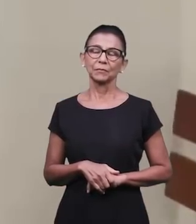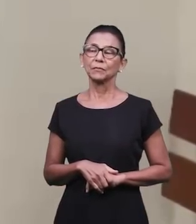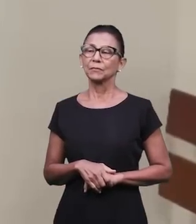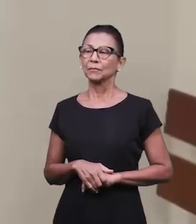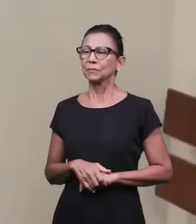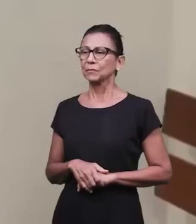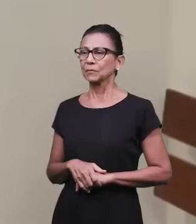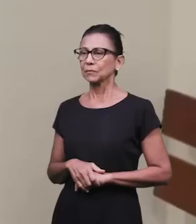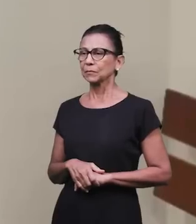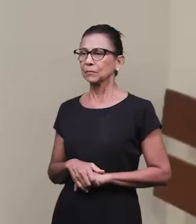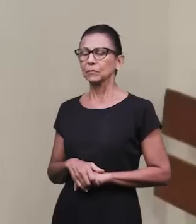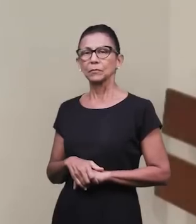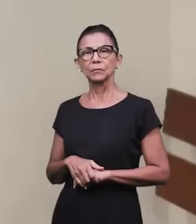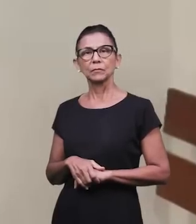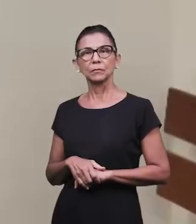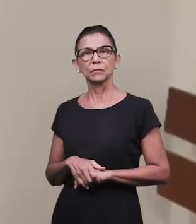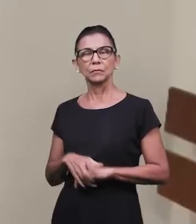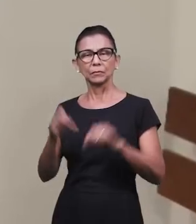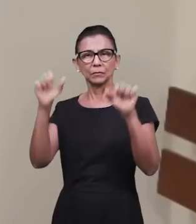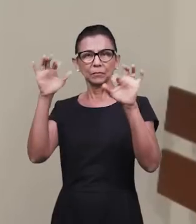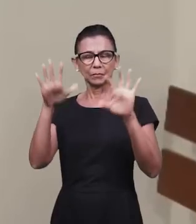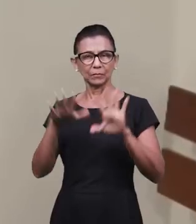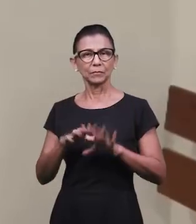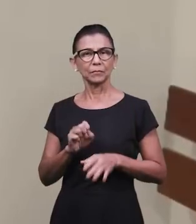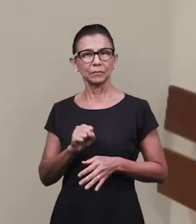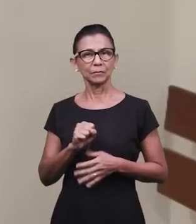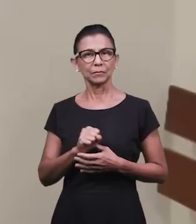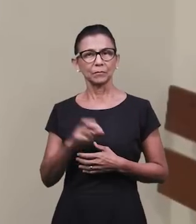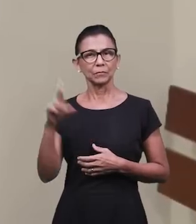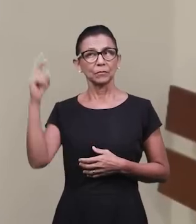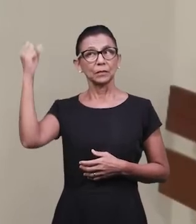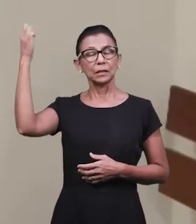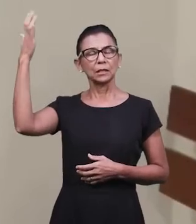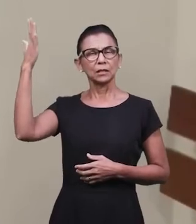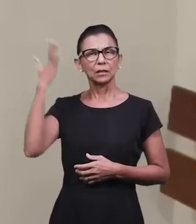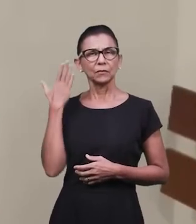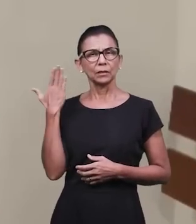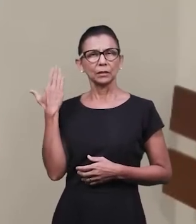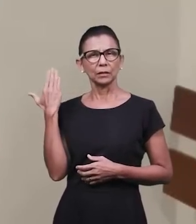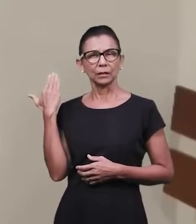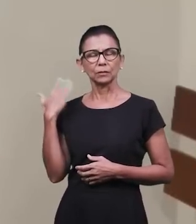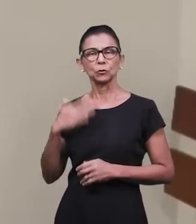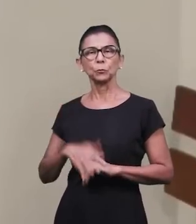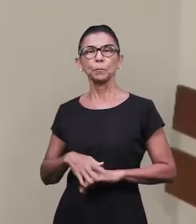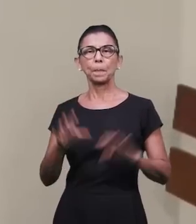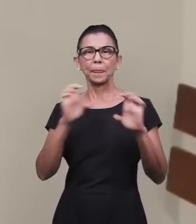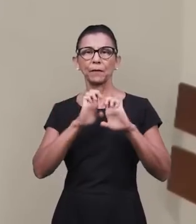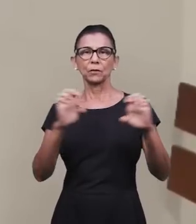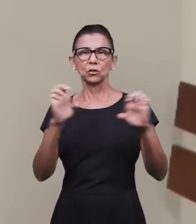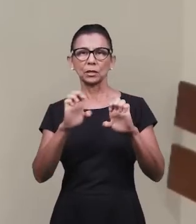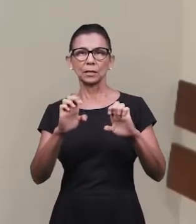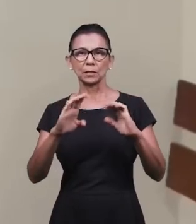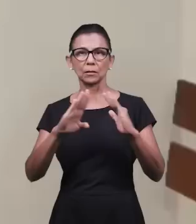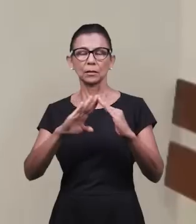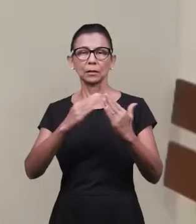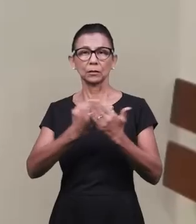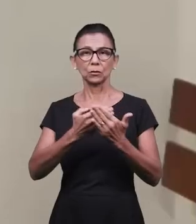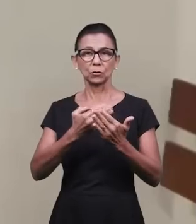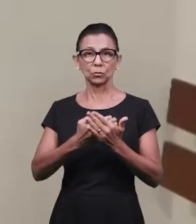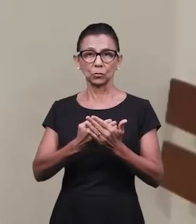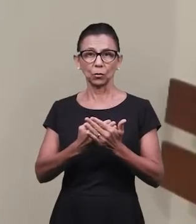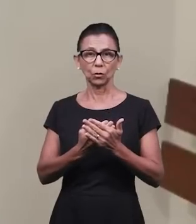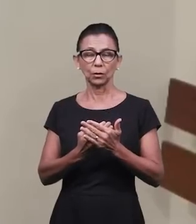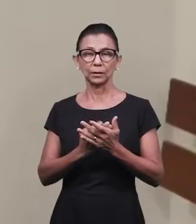bênção. Na verdade, o Senhor já havia revelado que nós realizarmos este evento nessa escola. Nós conseguimos